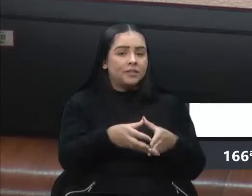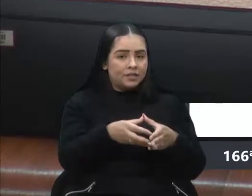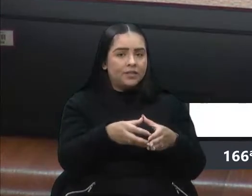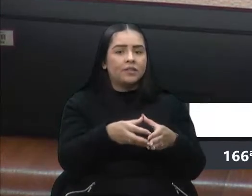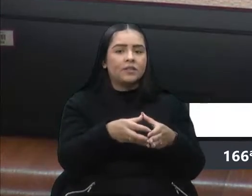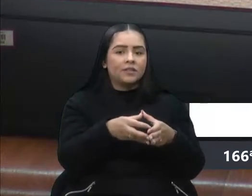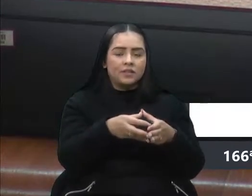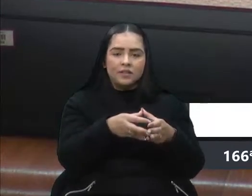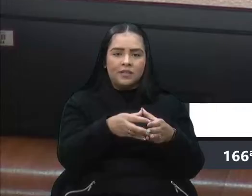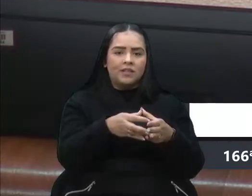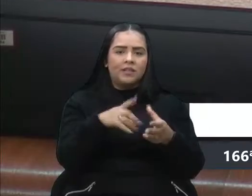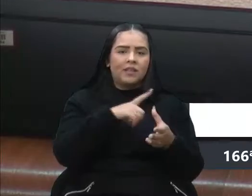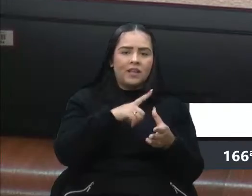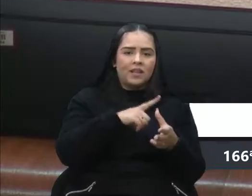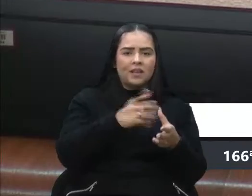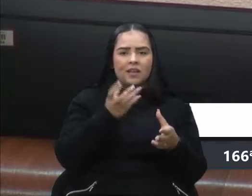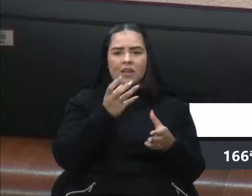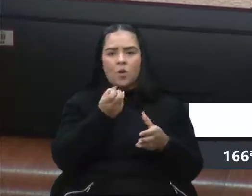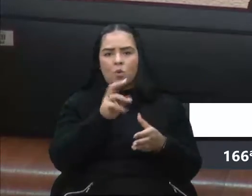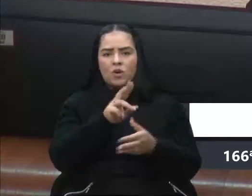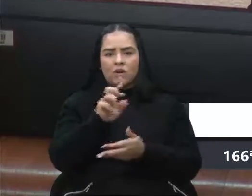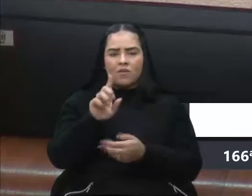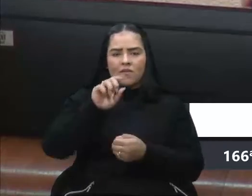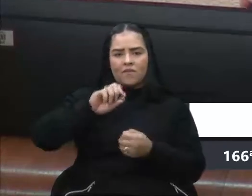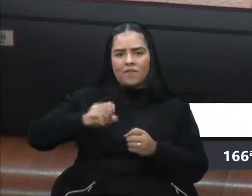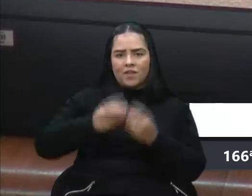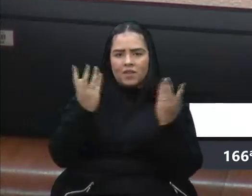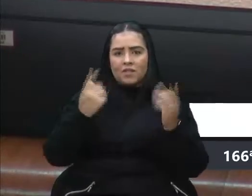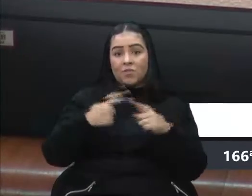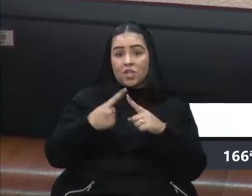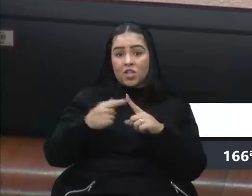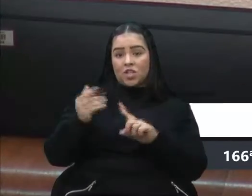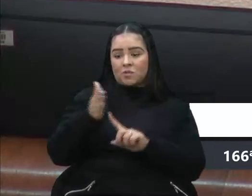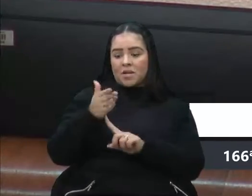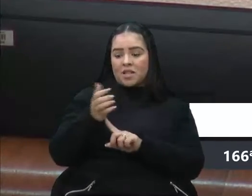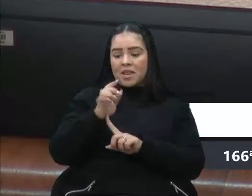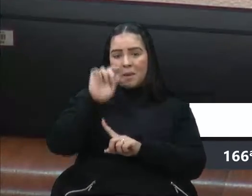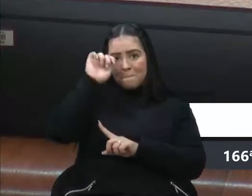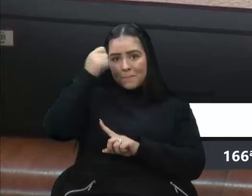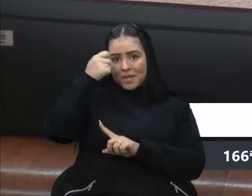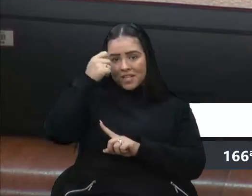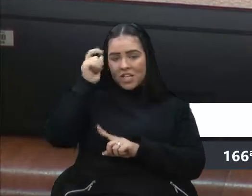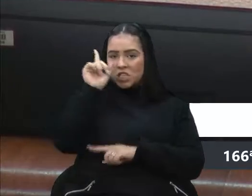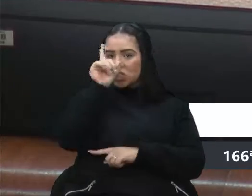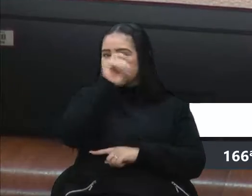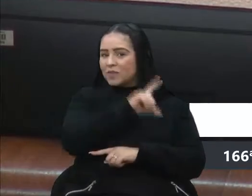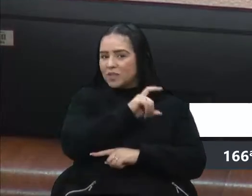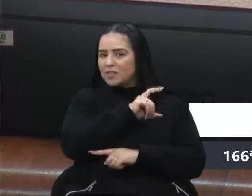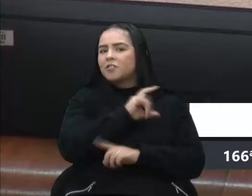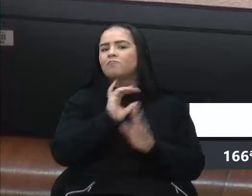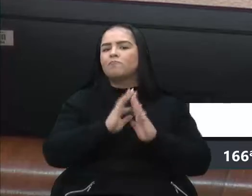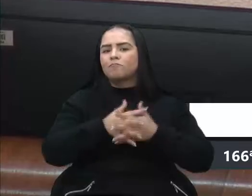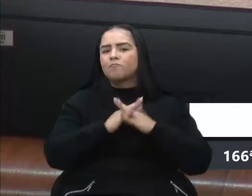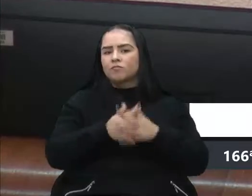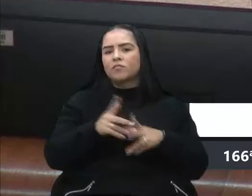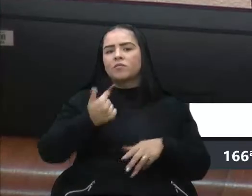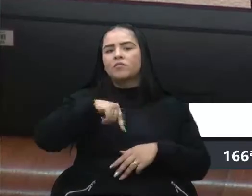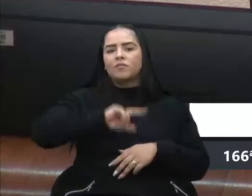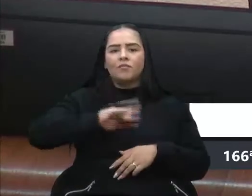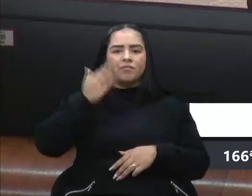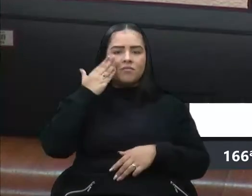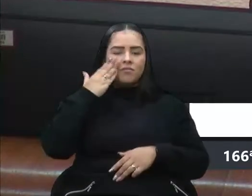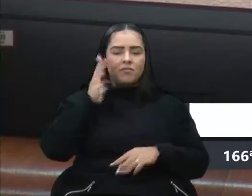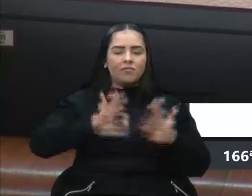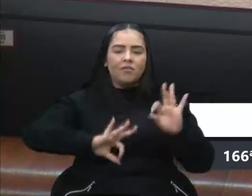a festa, porque naquele momento não estávamos em bandeira preta numa situação difícil, caótica. A gente sabe que organizar um evento